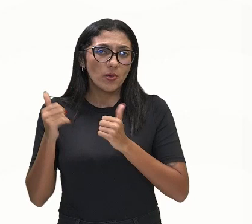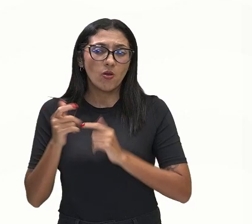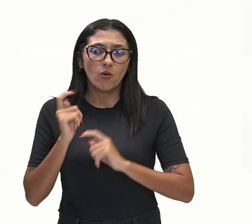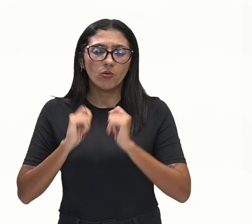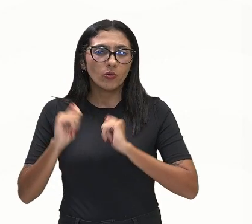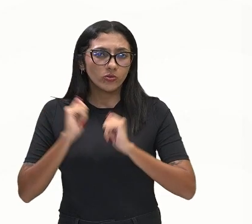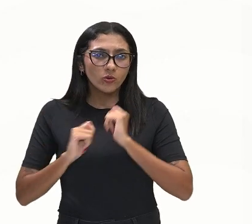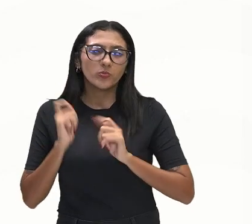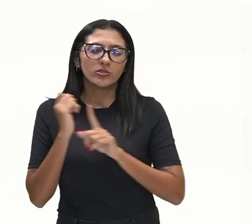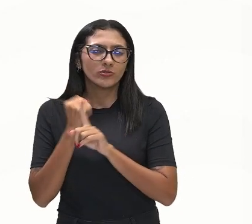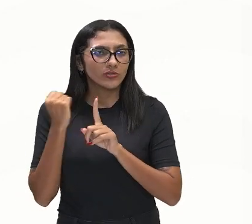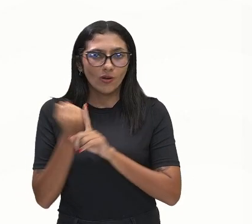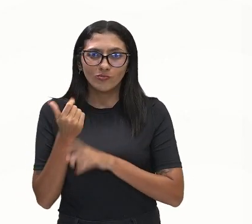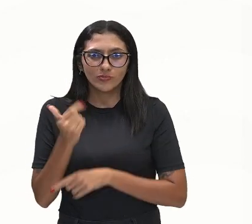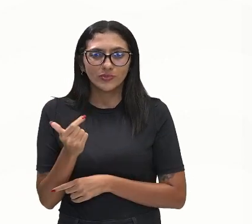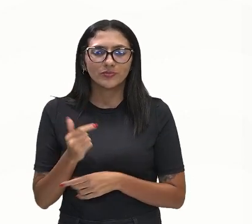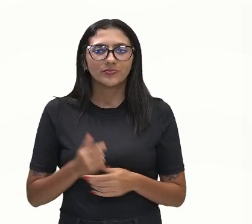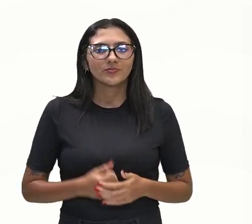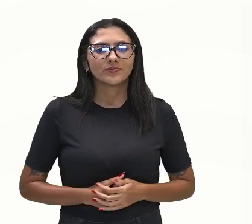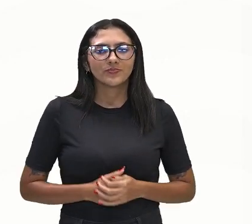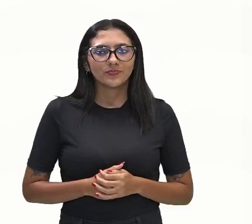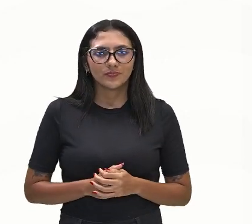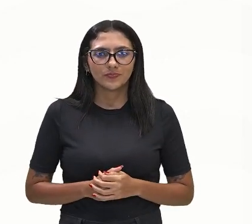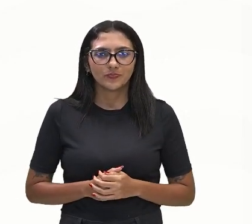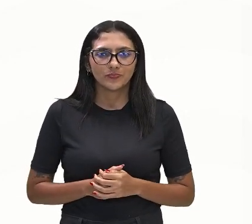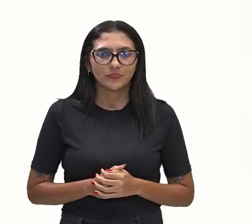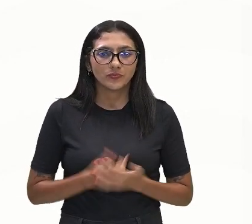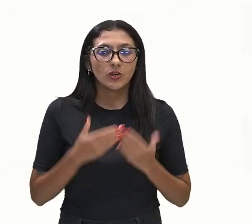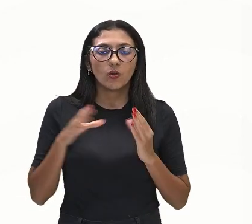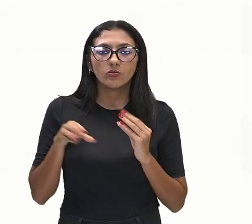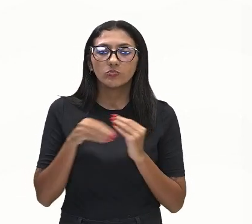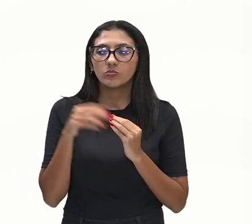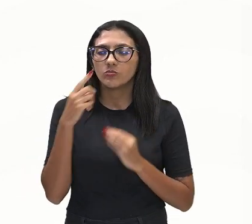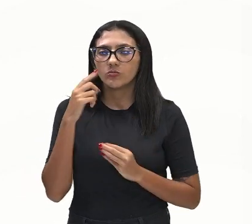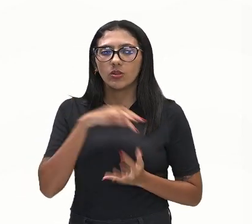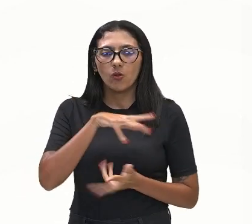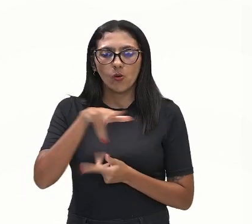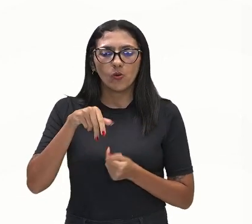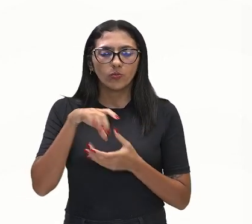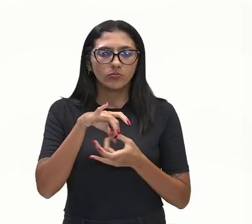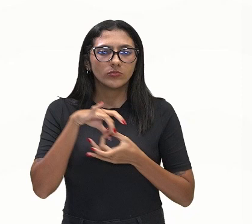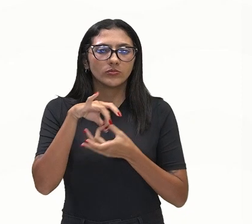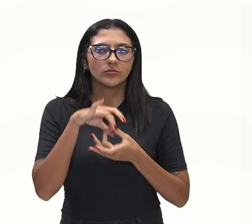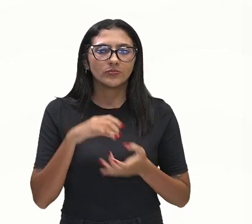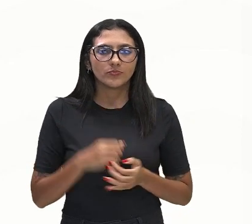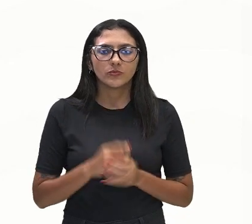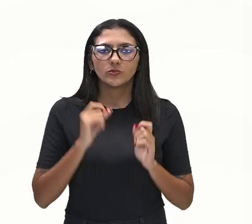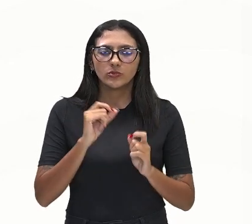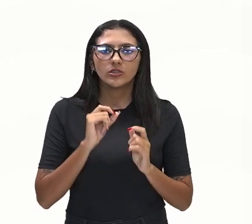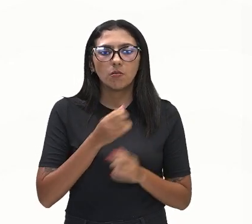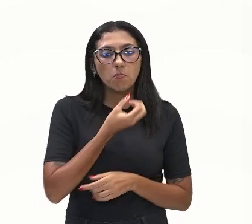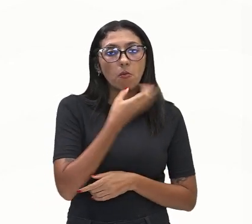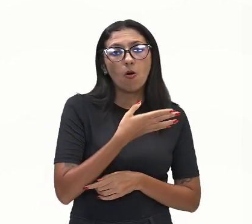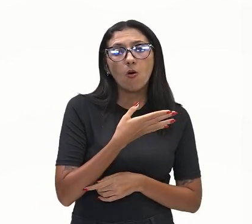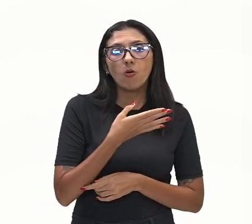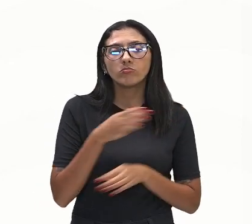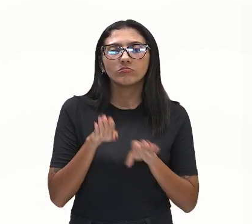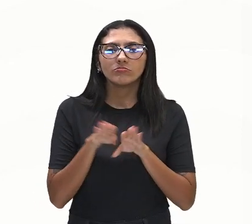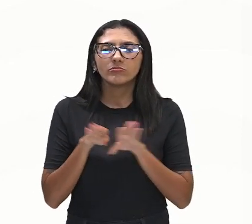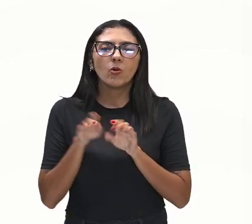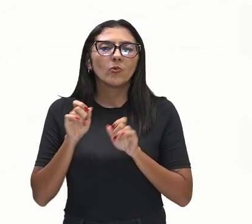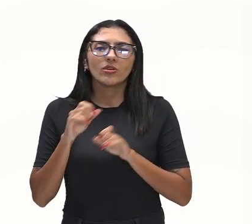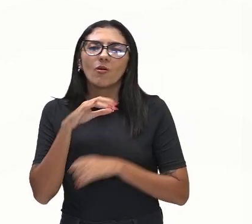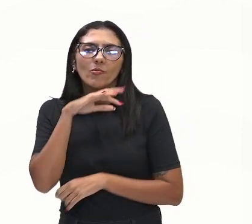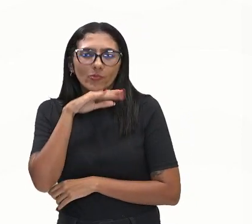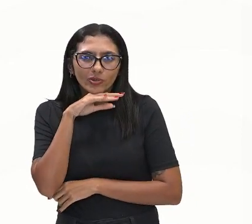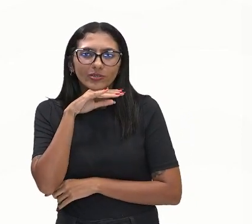e sociais. Fechando a globalização, a gente traz novamente pontos positivos e os pontos negativos da